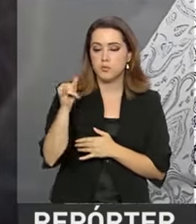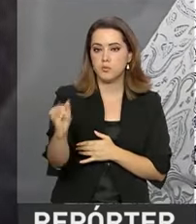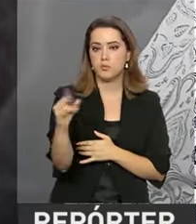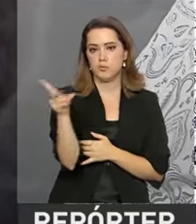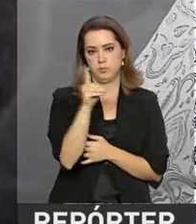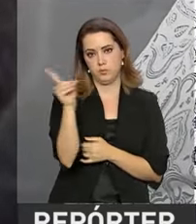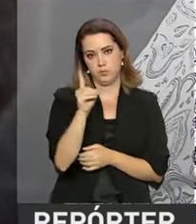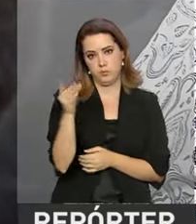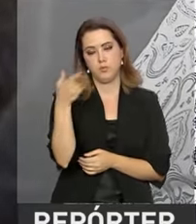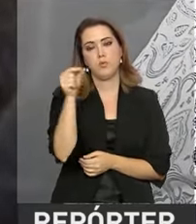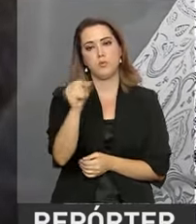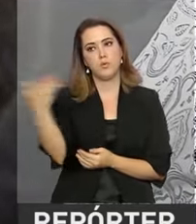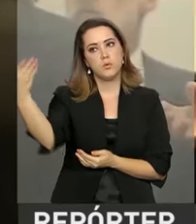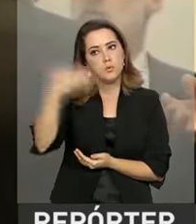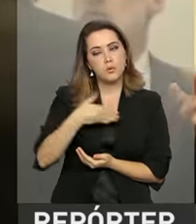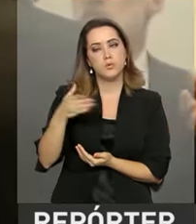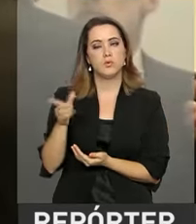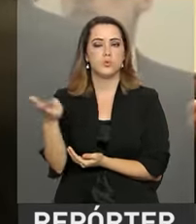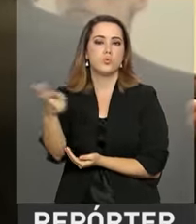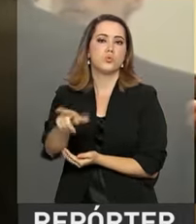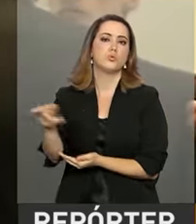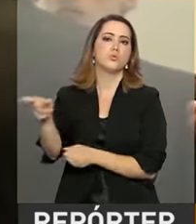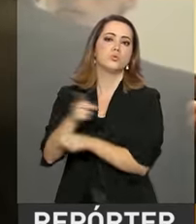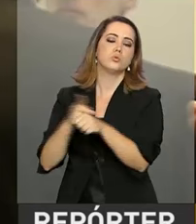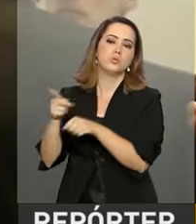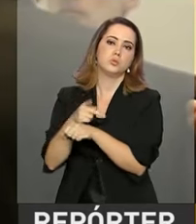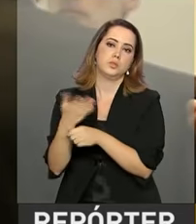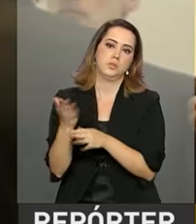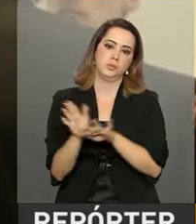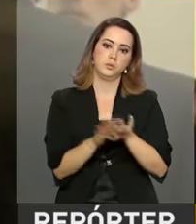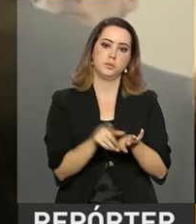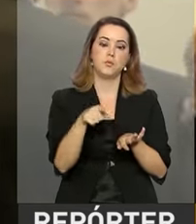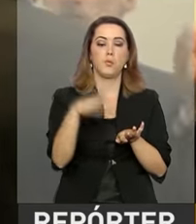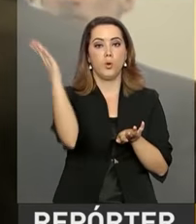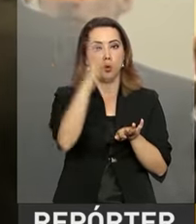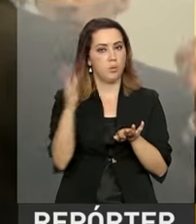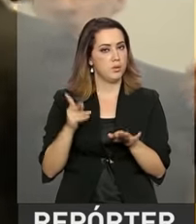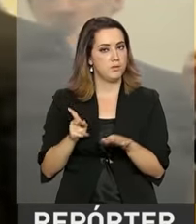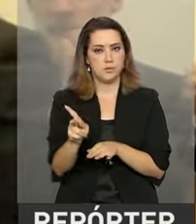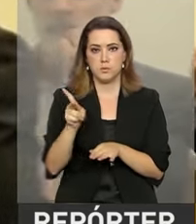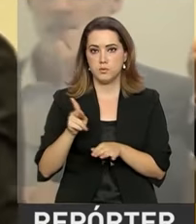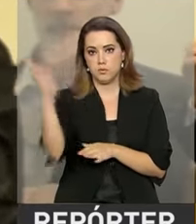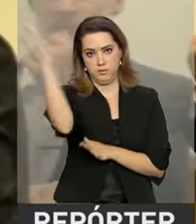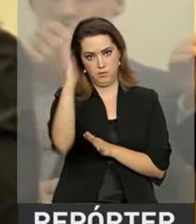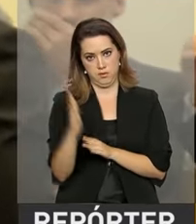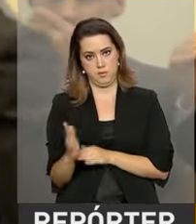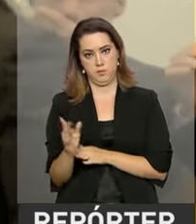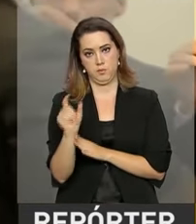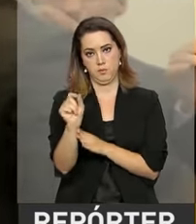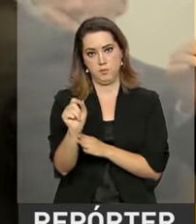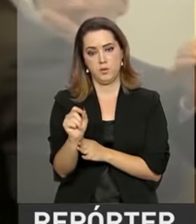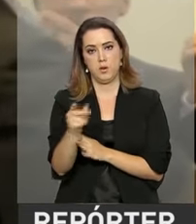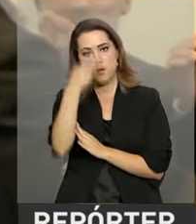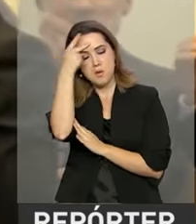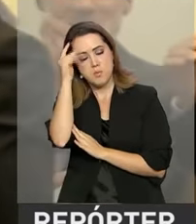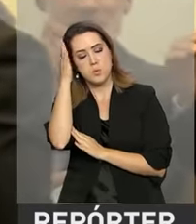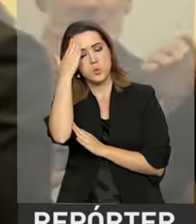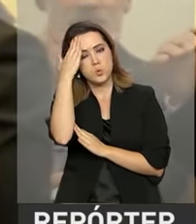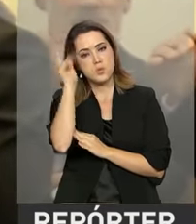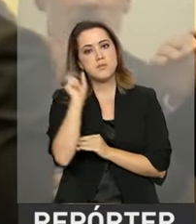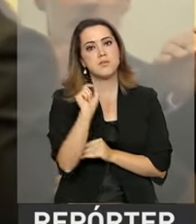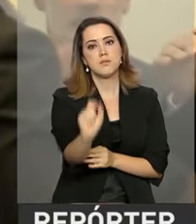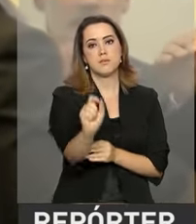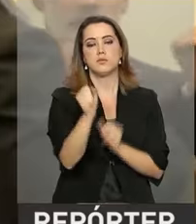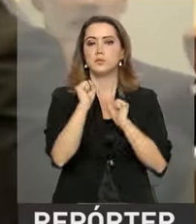de dólares do exterior. O Brasil continua sendo o Brasil, embora suas dificuldades conjunturais, o investidor estrangeiro sabe, assim como nós também,